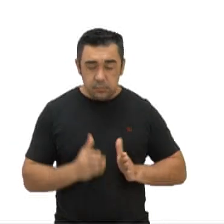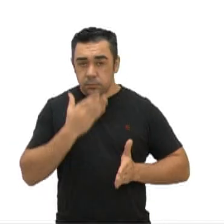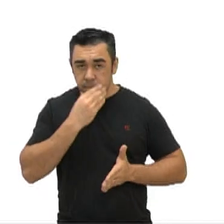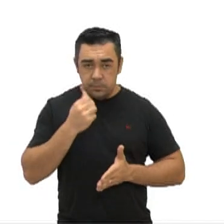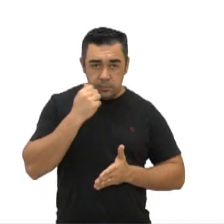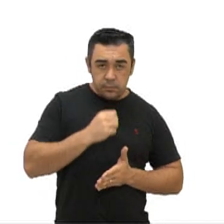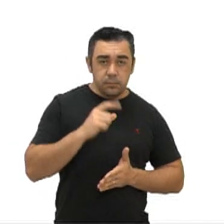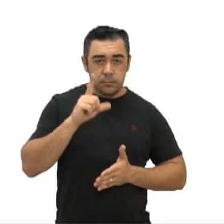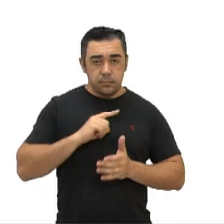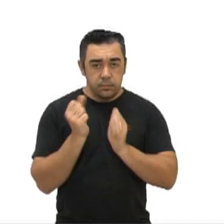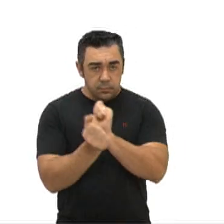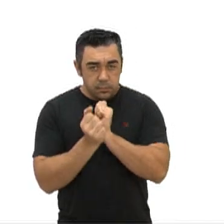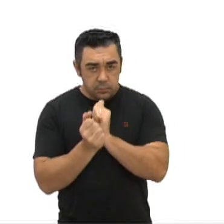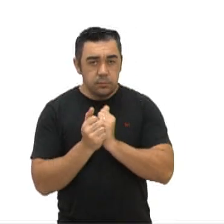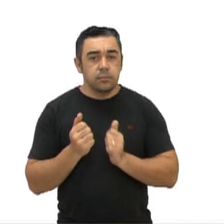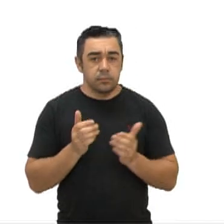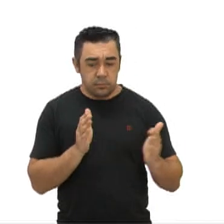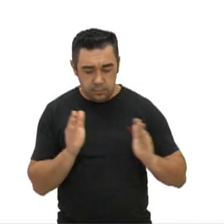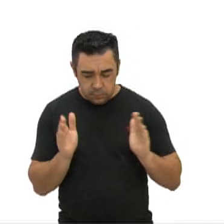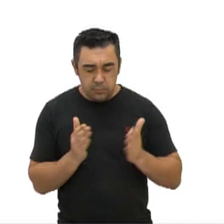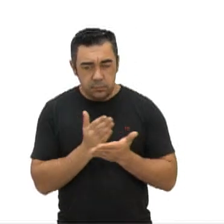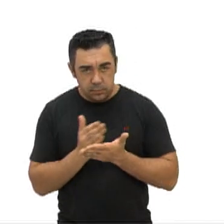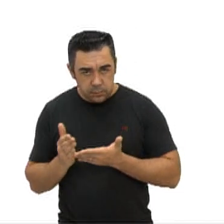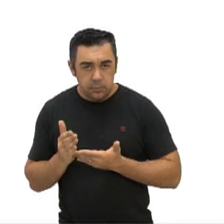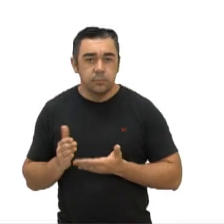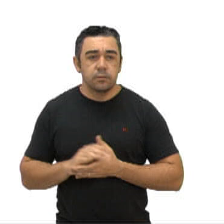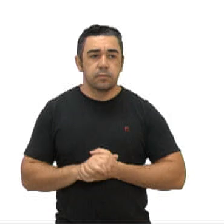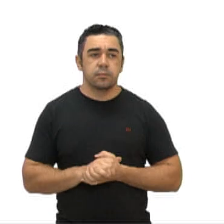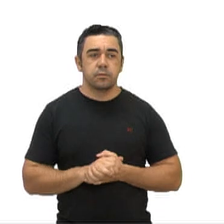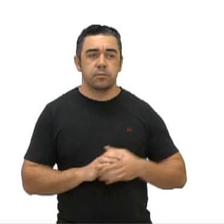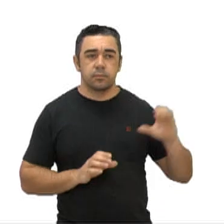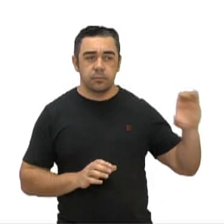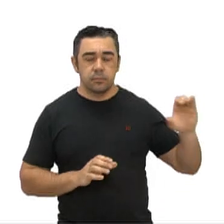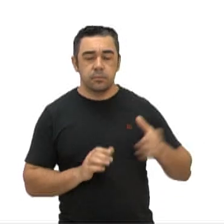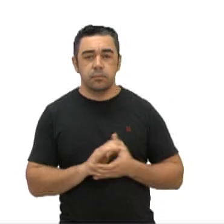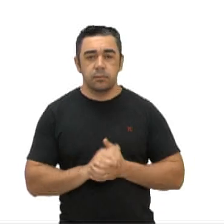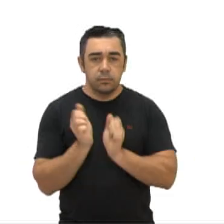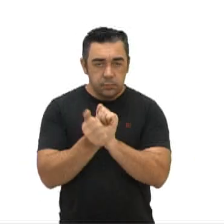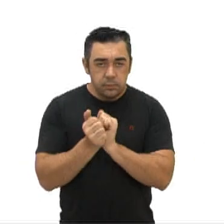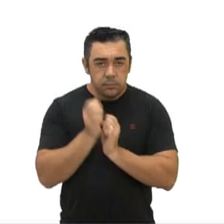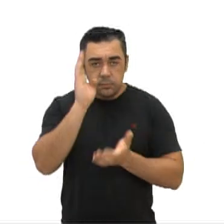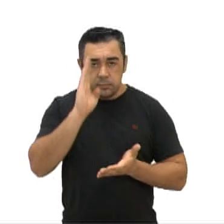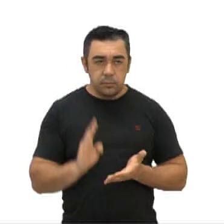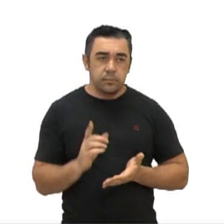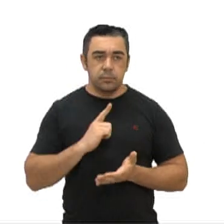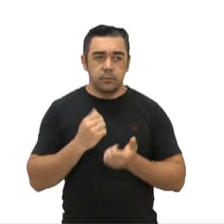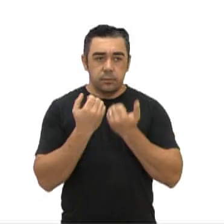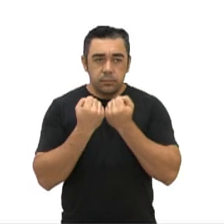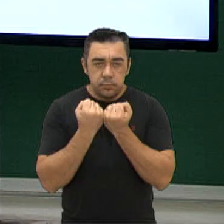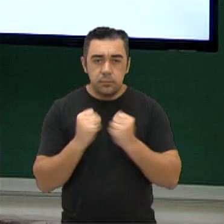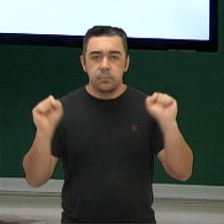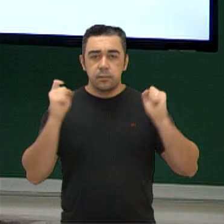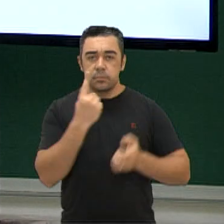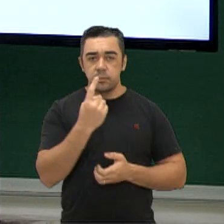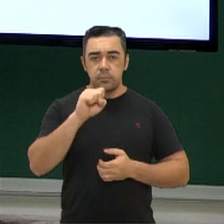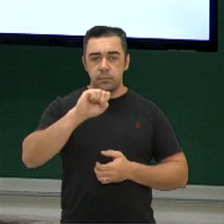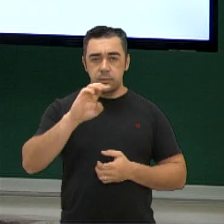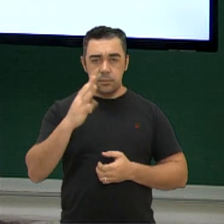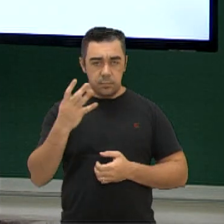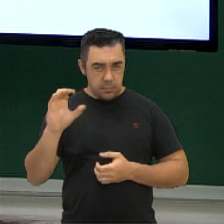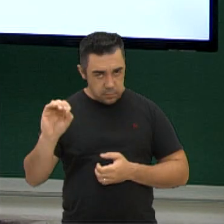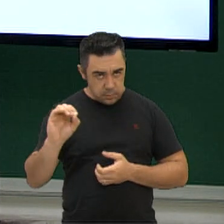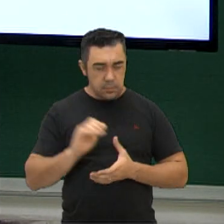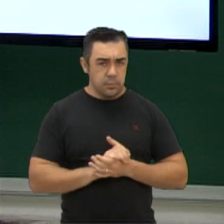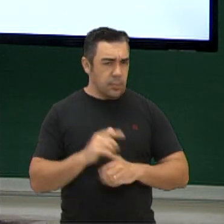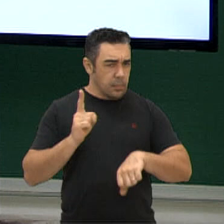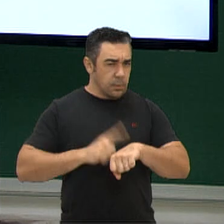de escravos nascidos a partir desta lei. E a letra C, a escravidão no Brasil foi abolida em 1840. Vou